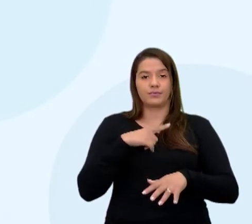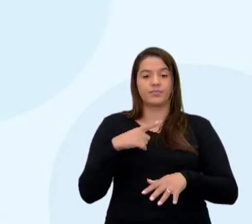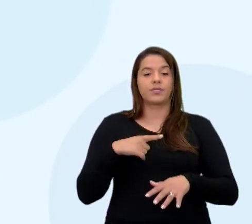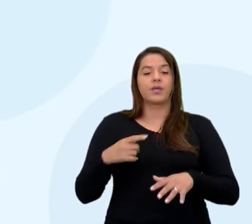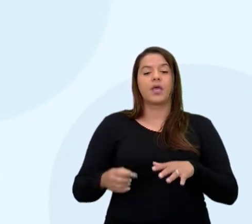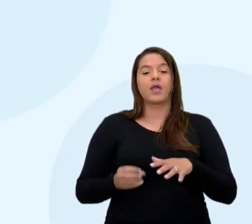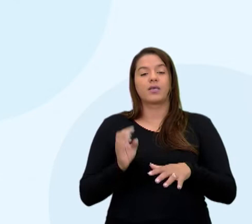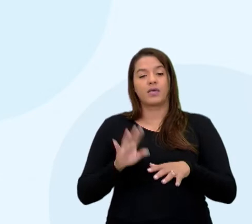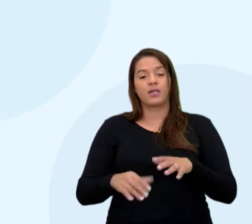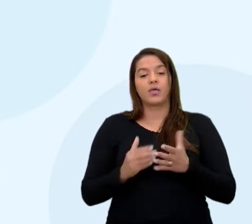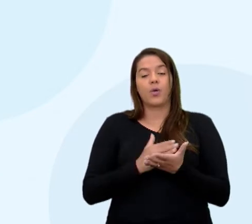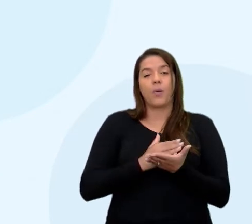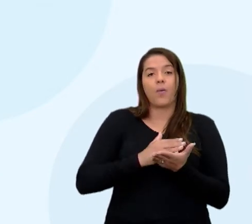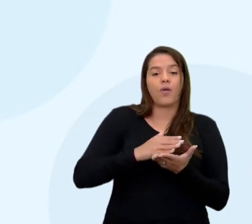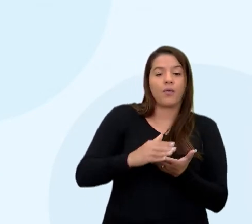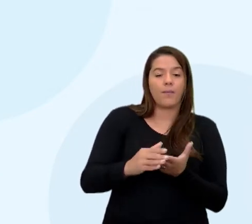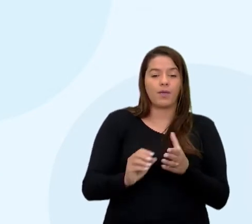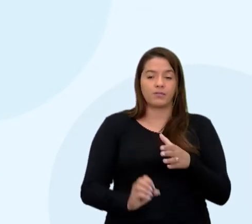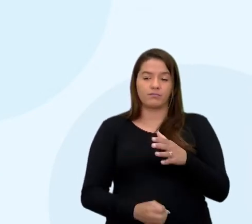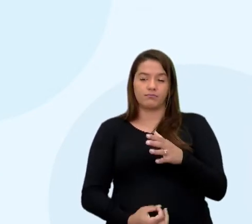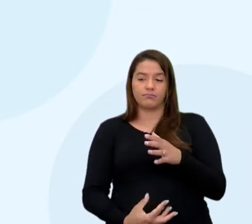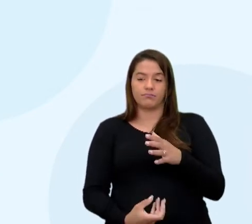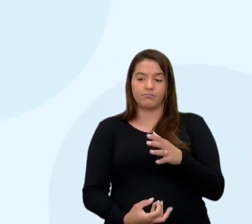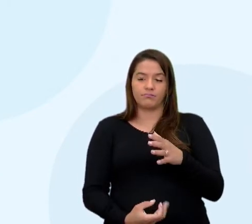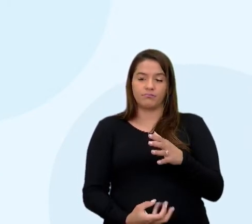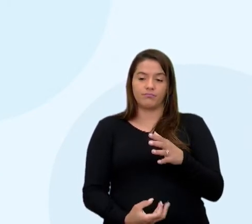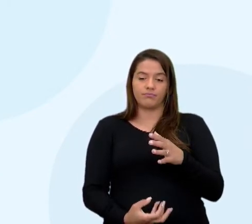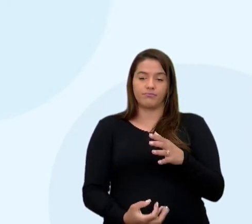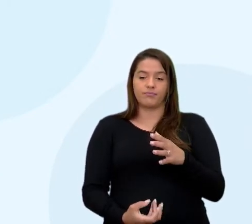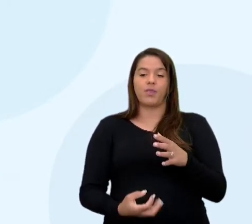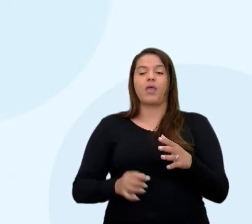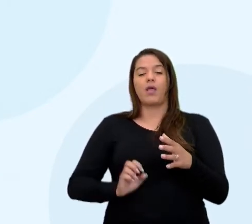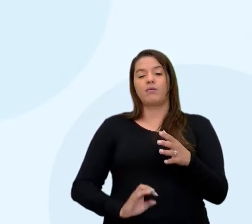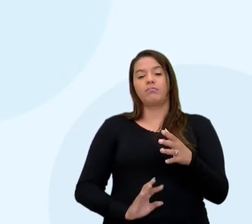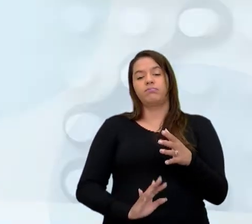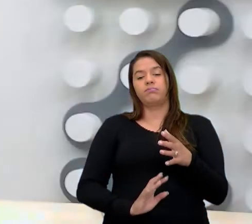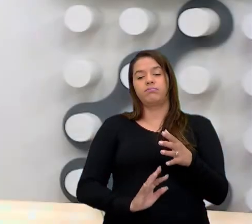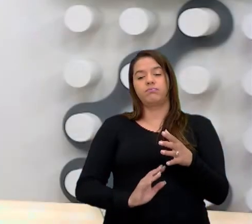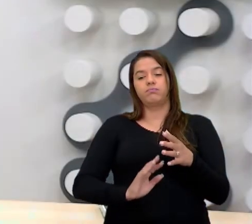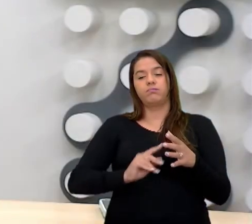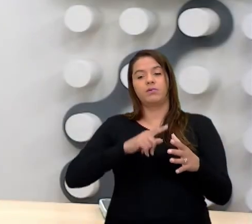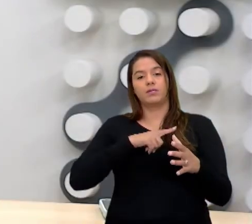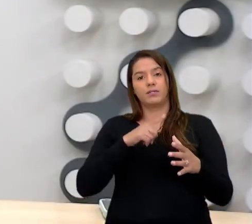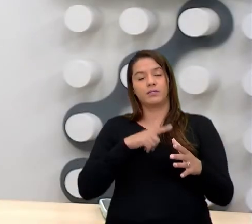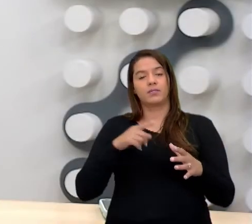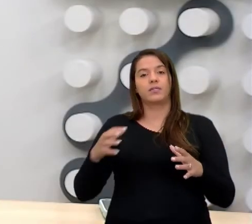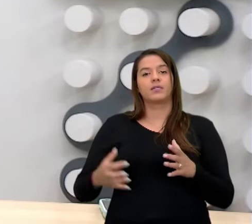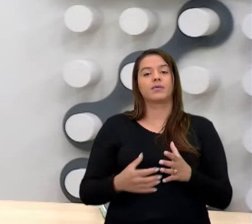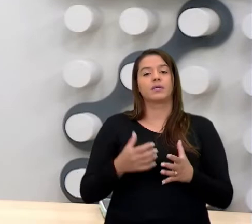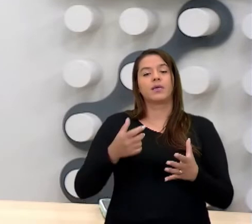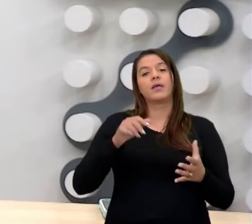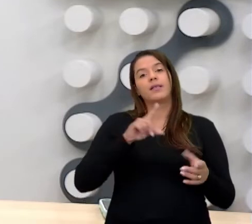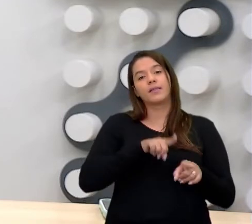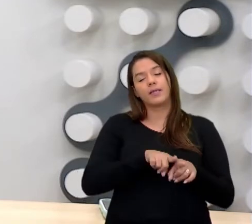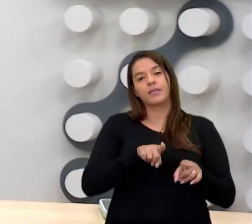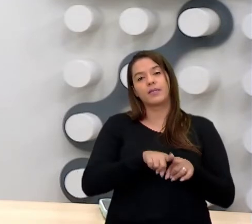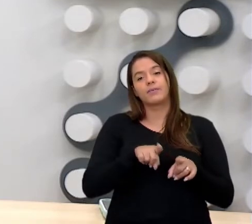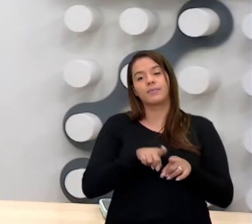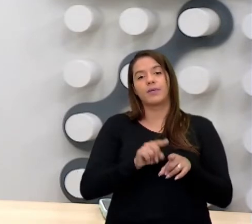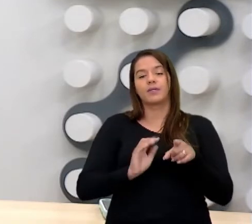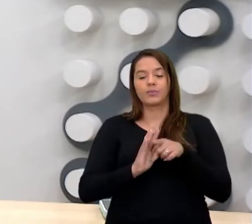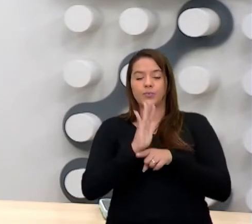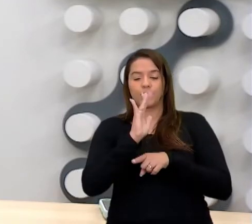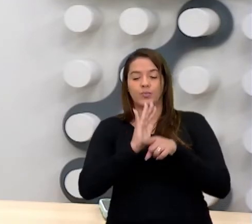um fluido, então ele vai, além de estar aquecendo, ele além de ser líquido, tem a parte gasosa, né?